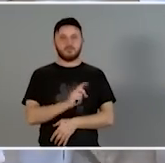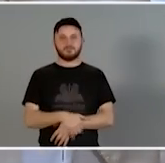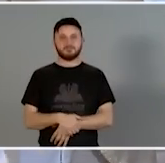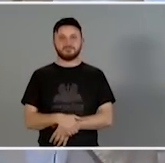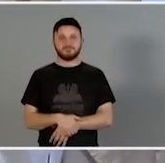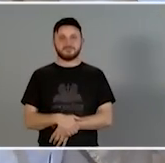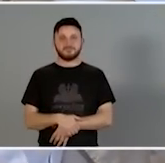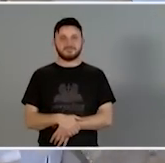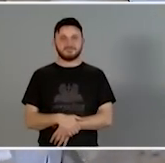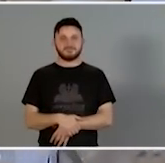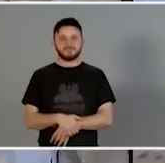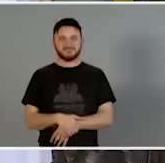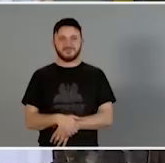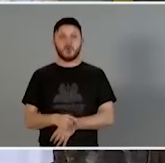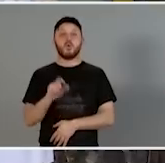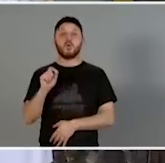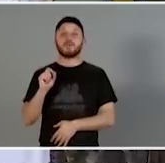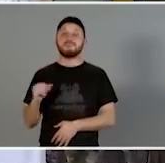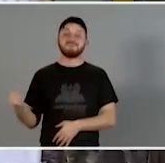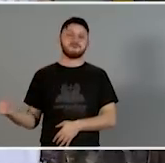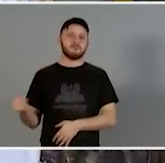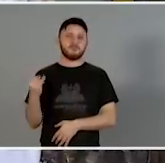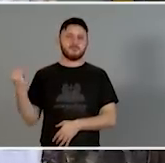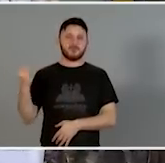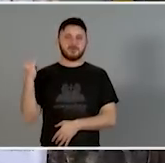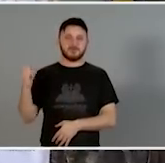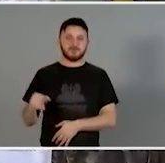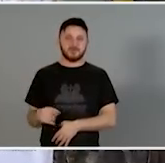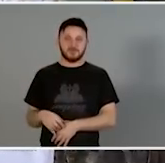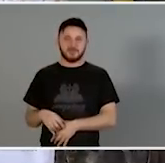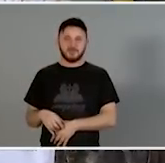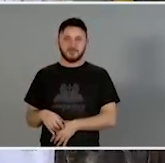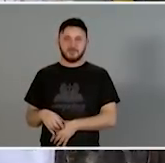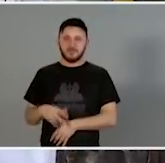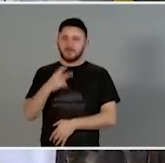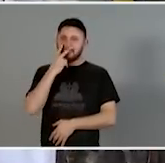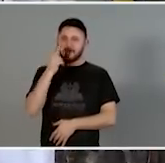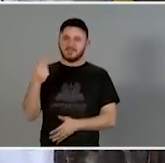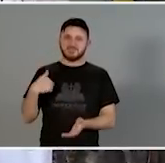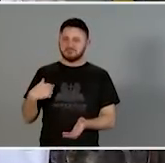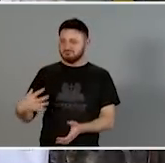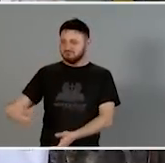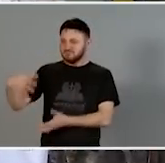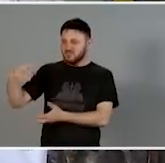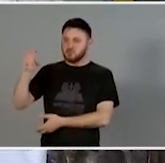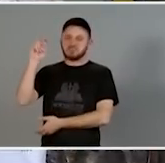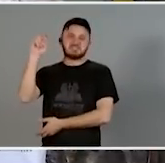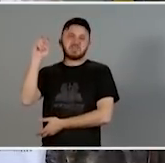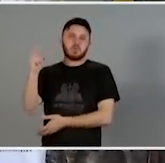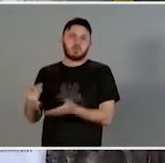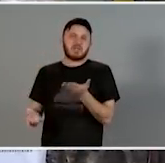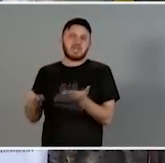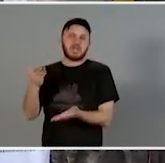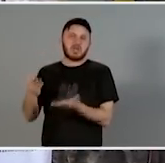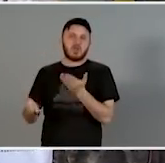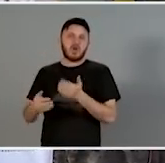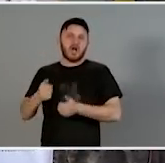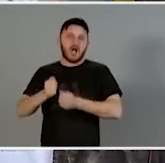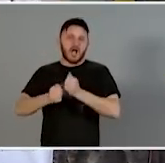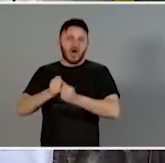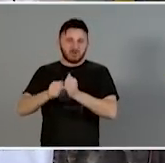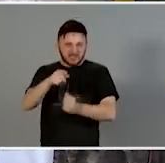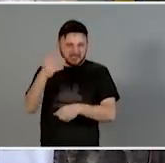Aquilo, segura aqui para mim, o que vale, para mim também não está leve. É como você pegar um saco de 5 quilos de arroz. Você